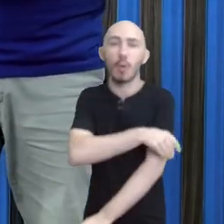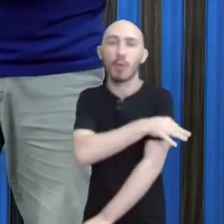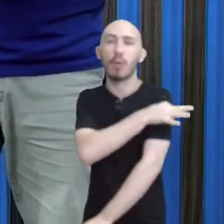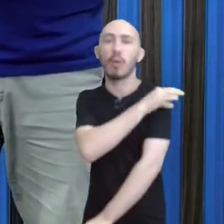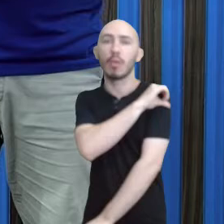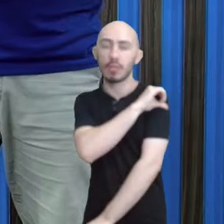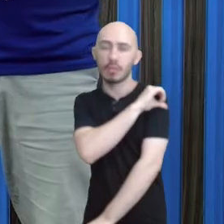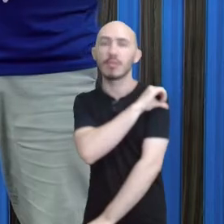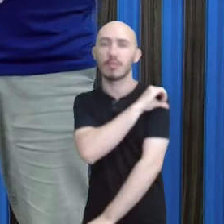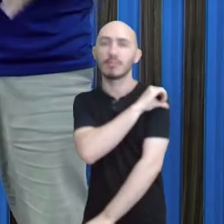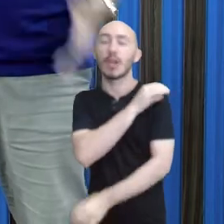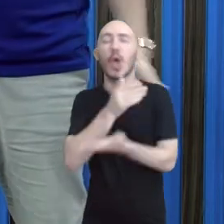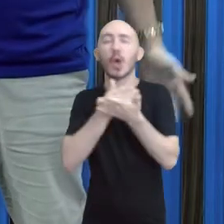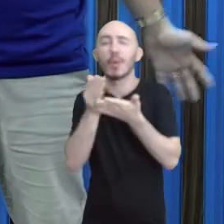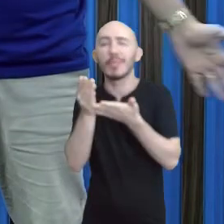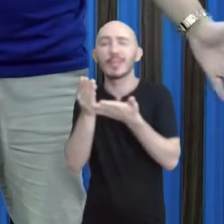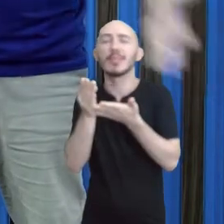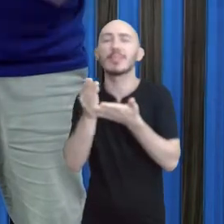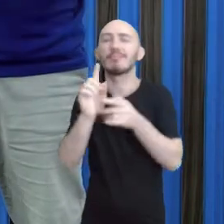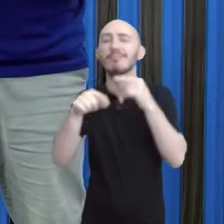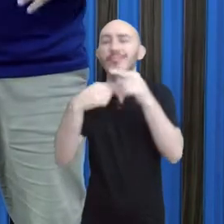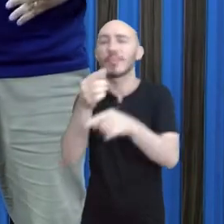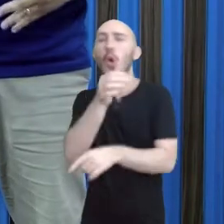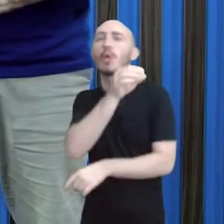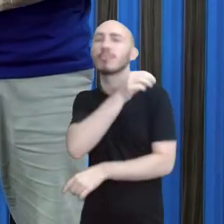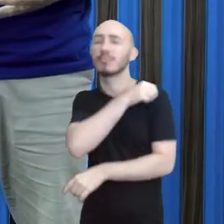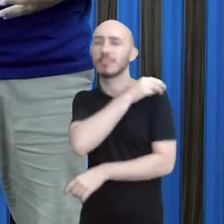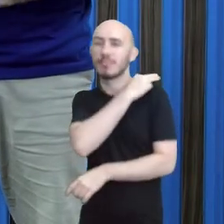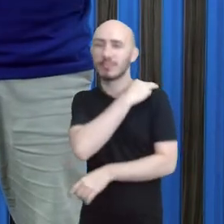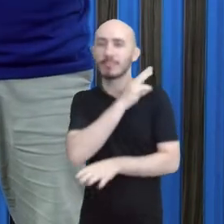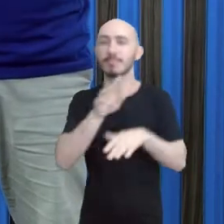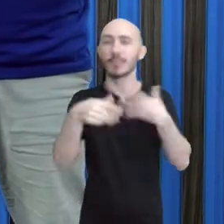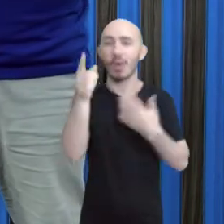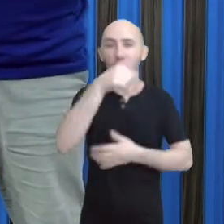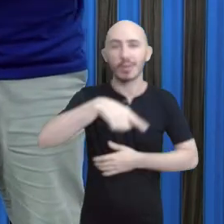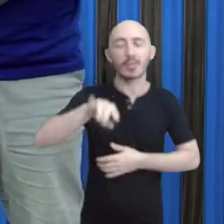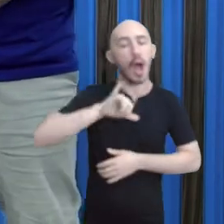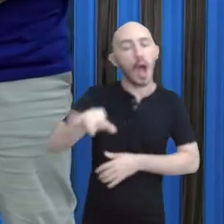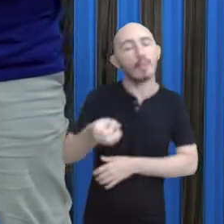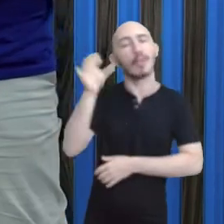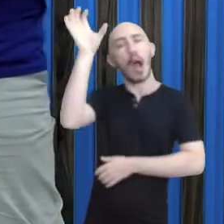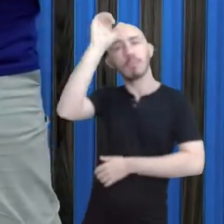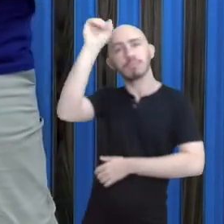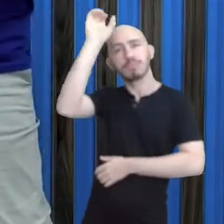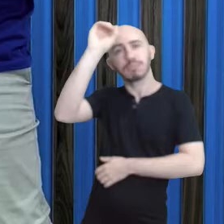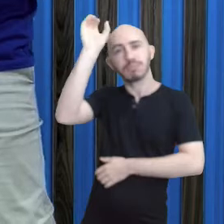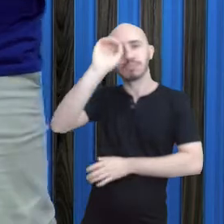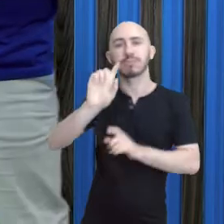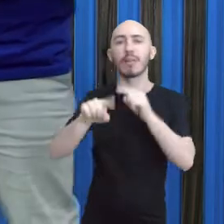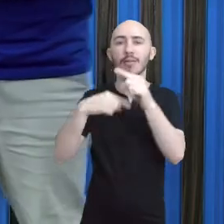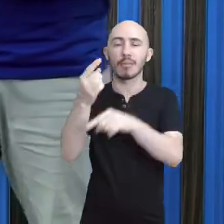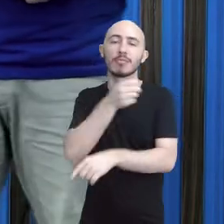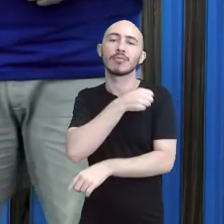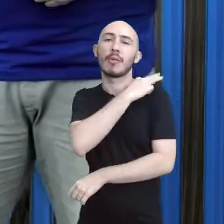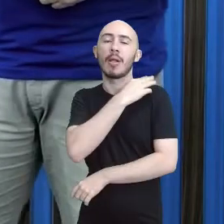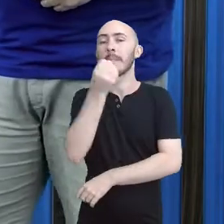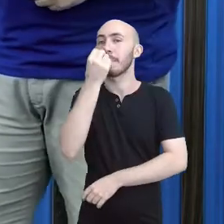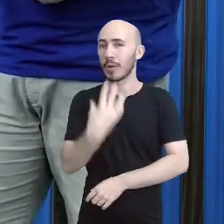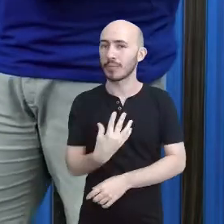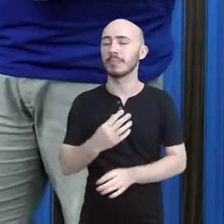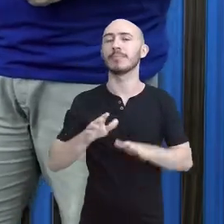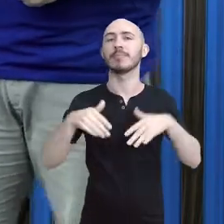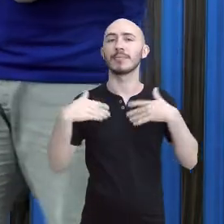ensino médio, aproveitem todo o conhecimento que vocês possam adquirir para poder ir para o ensino médio bem, tá certo? A gente